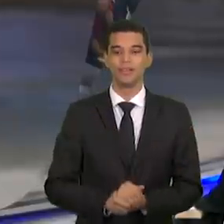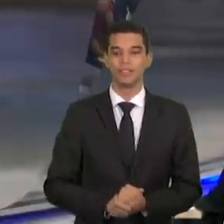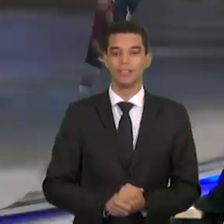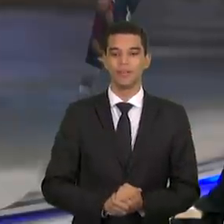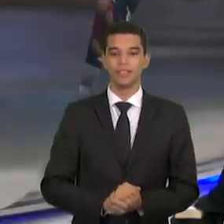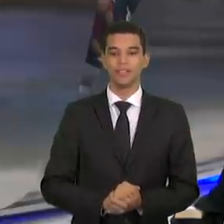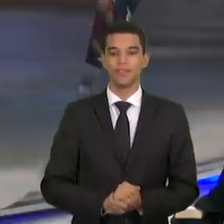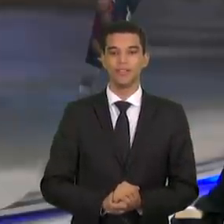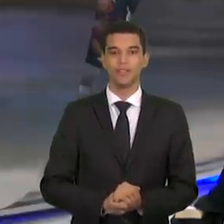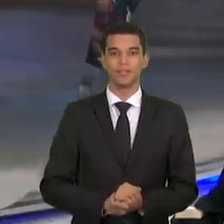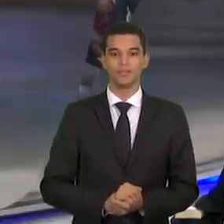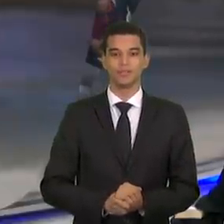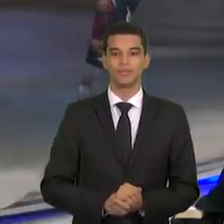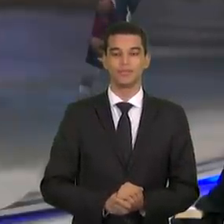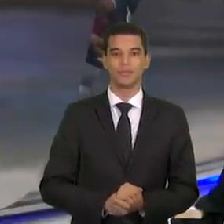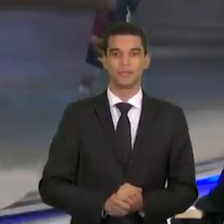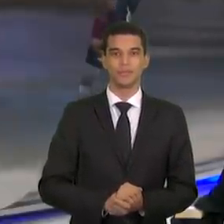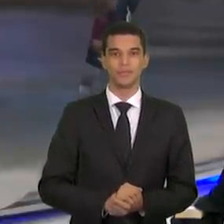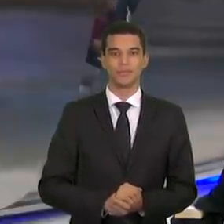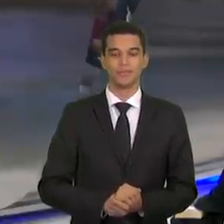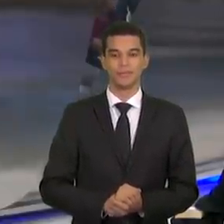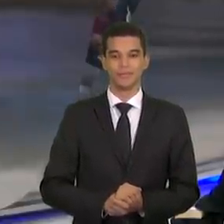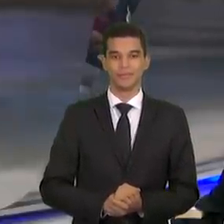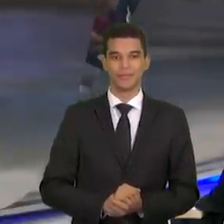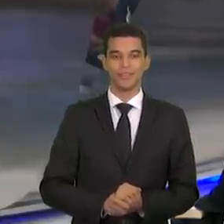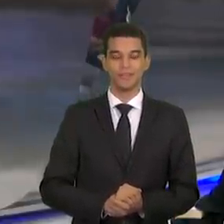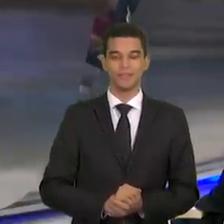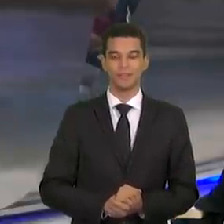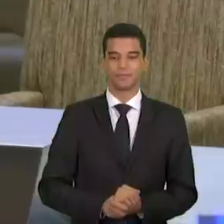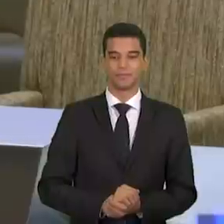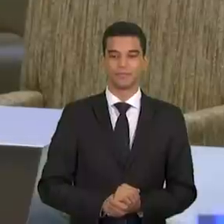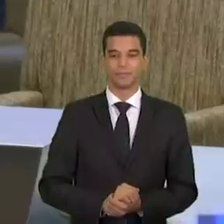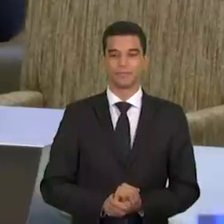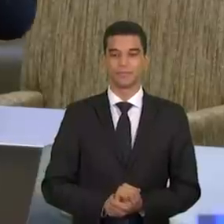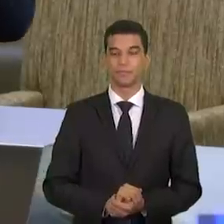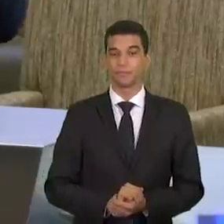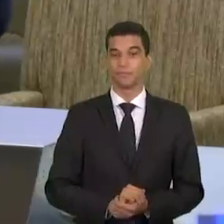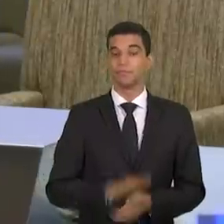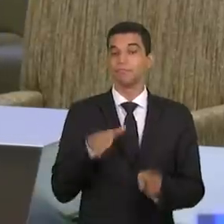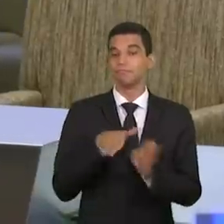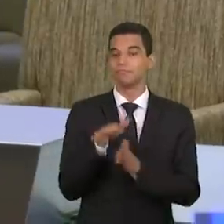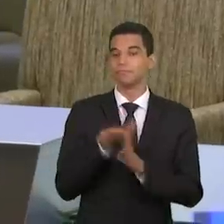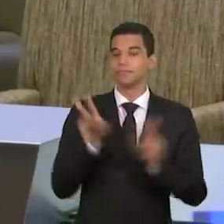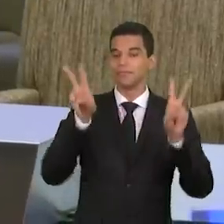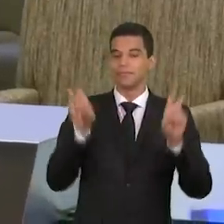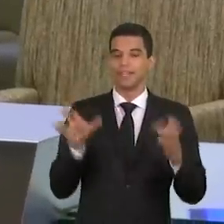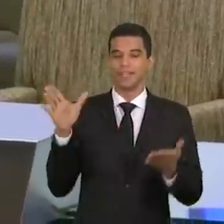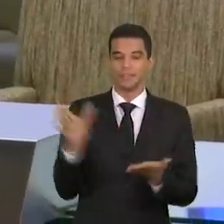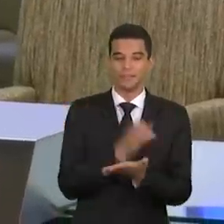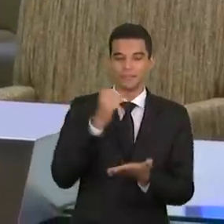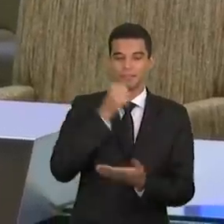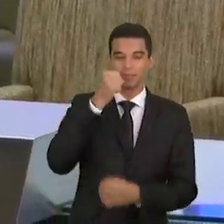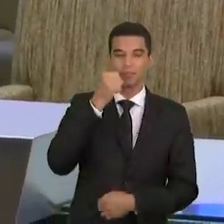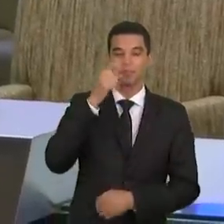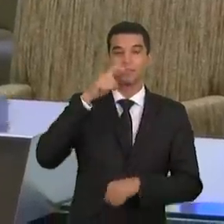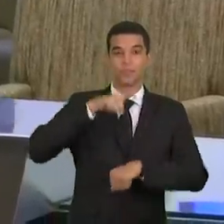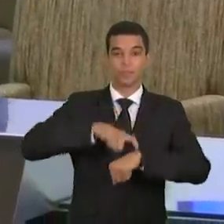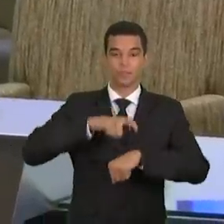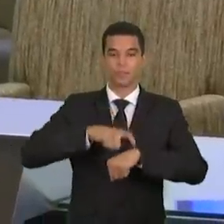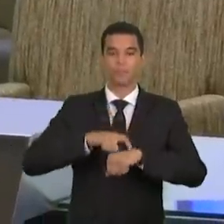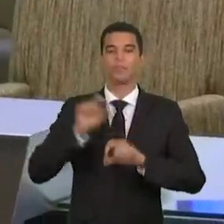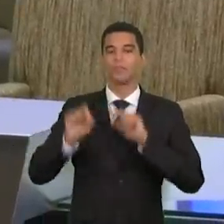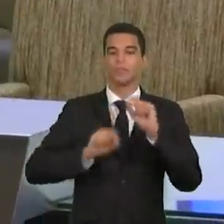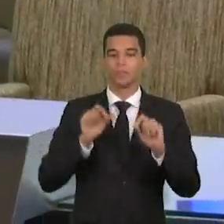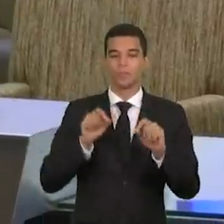esta primeira advertência sobre o arrebatamento, nos faz lembrar aquele momento quando o povo de Israel